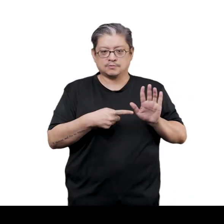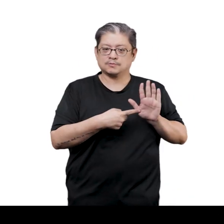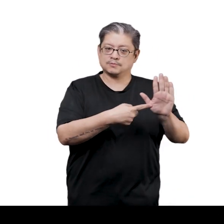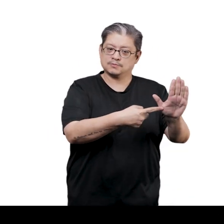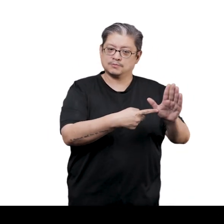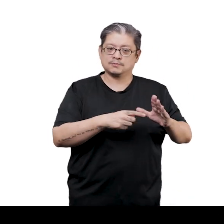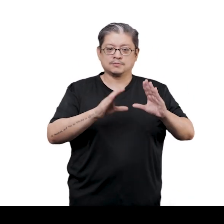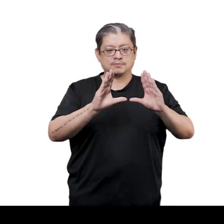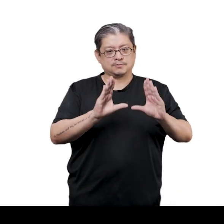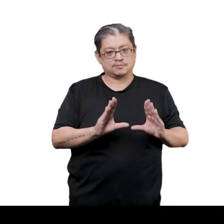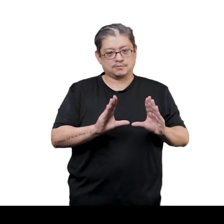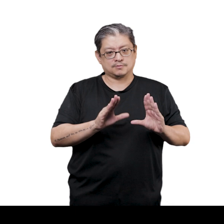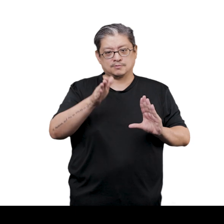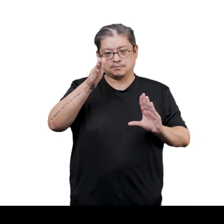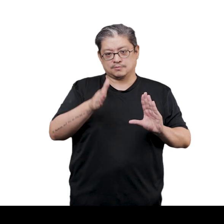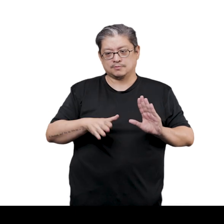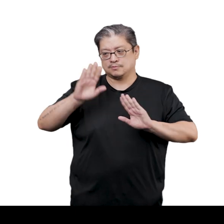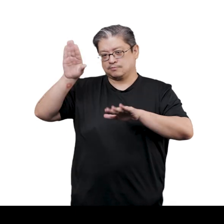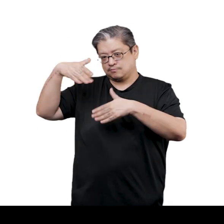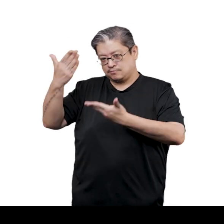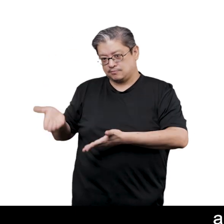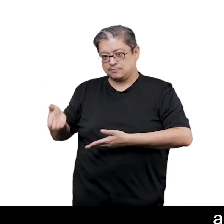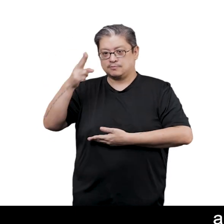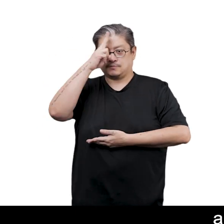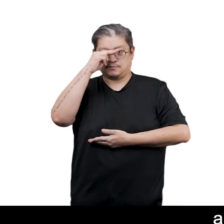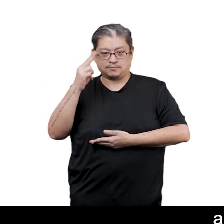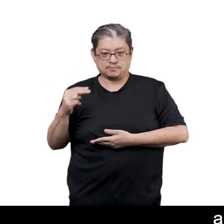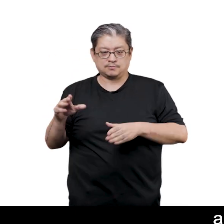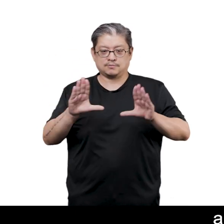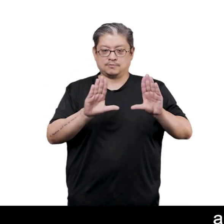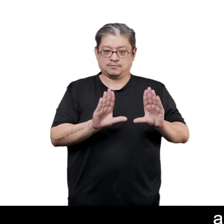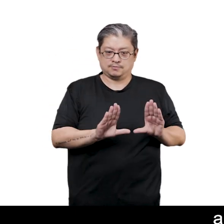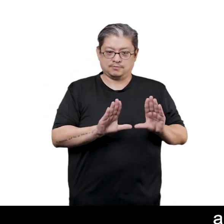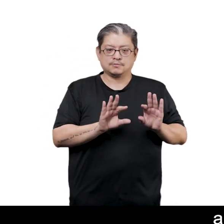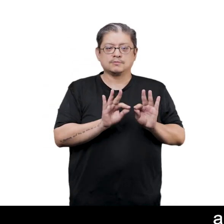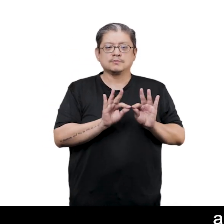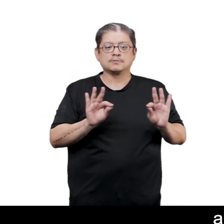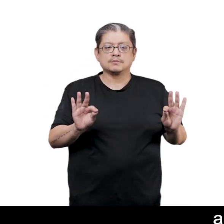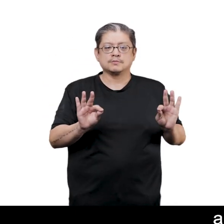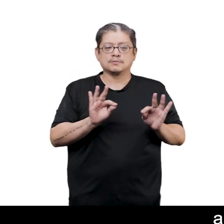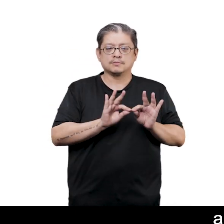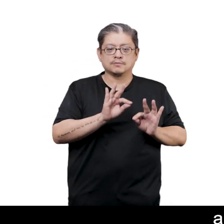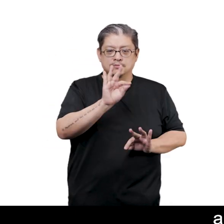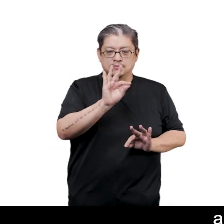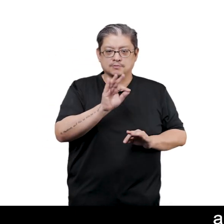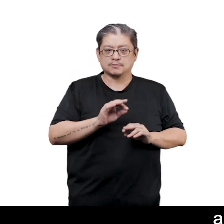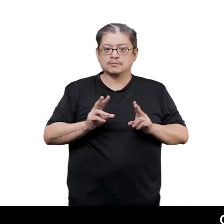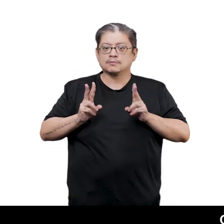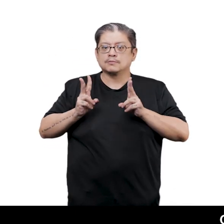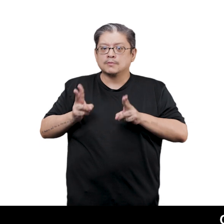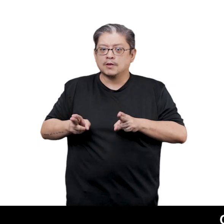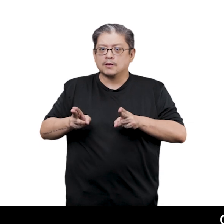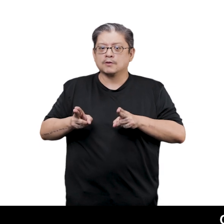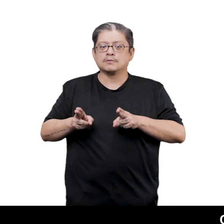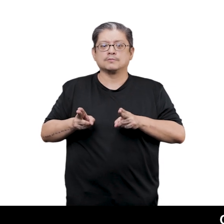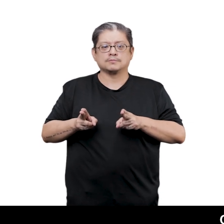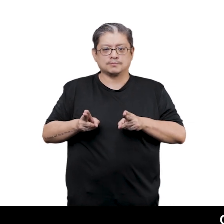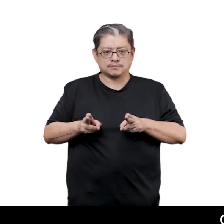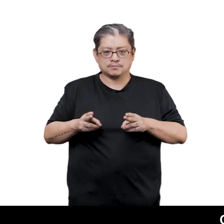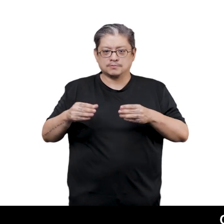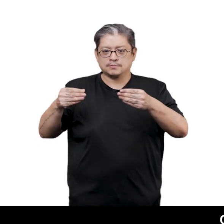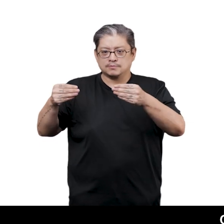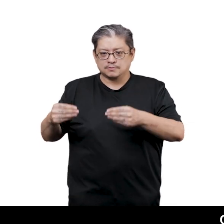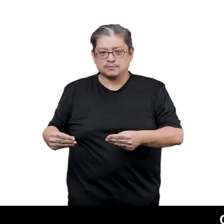apresentado. Em coluna paralina, a escultura tem a mesma largura e profundidade da base dos cubos